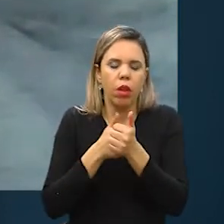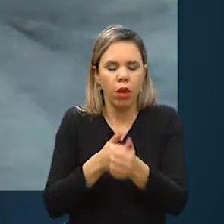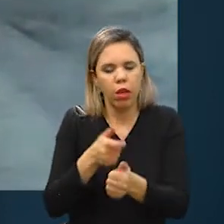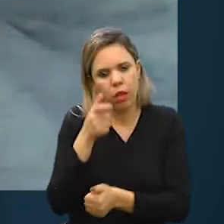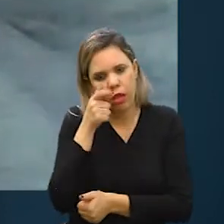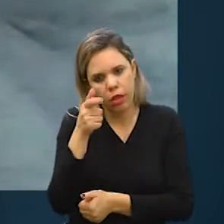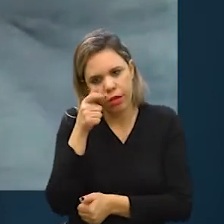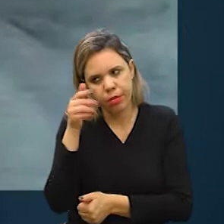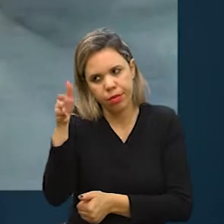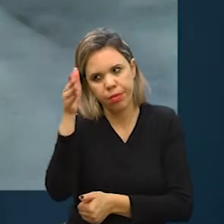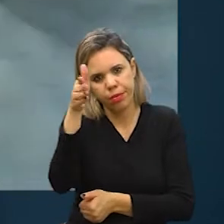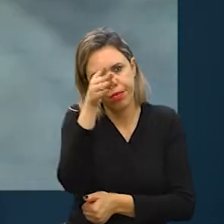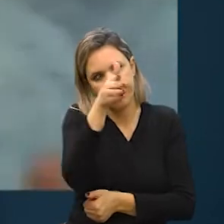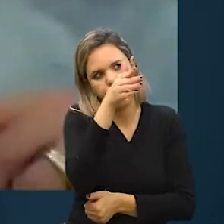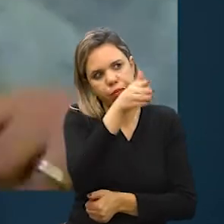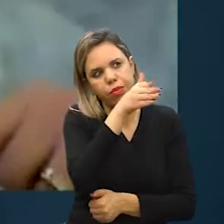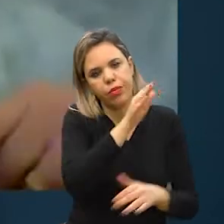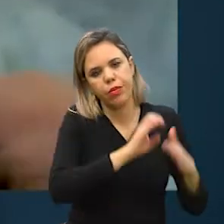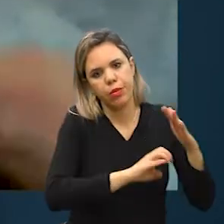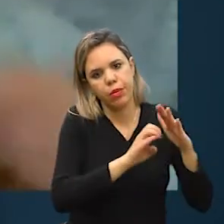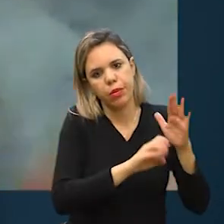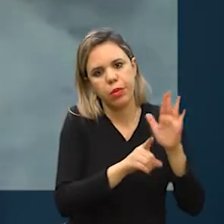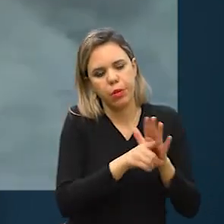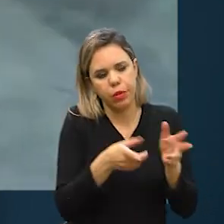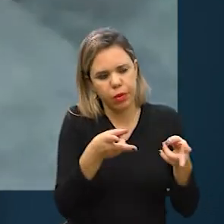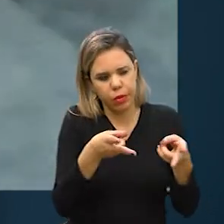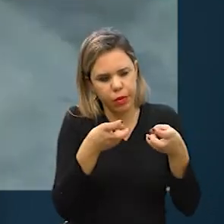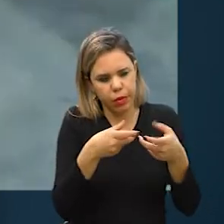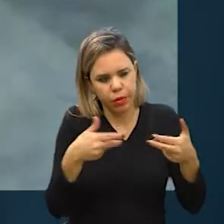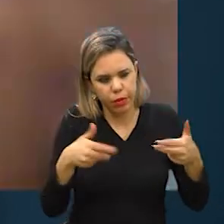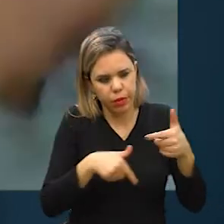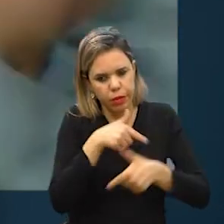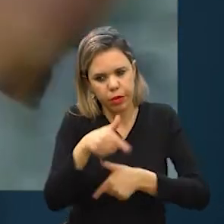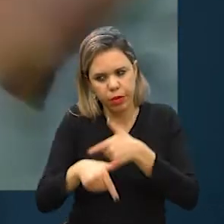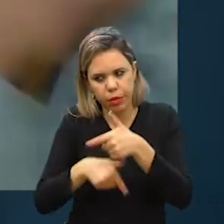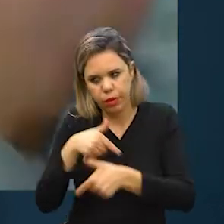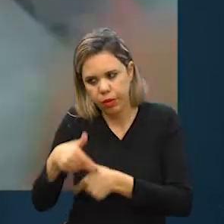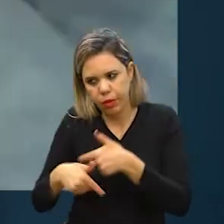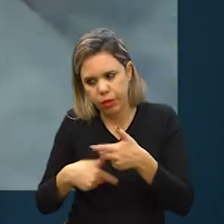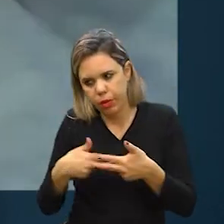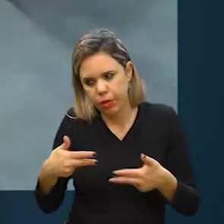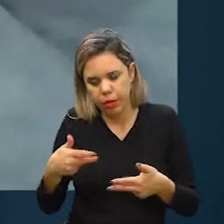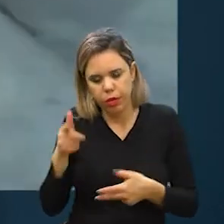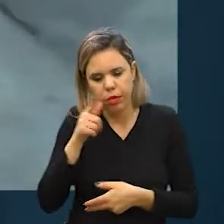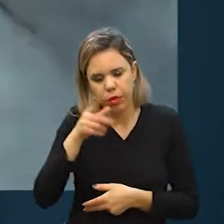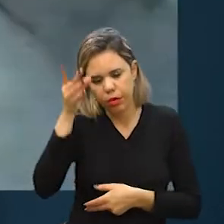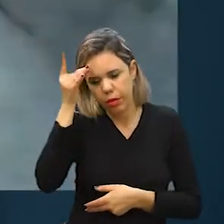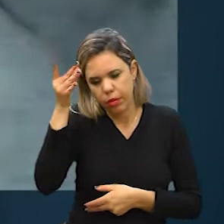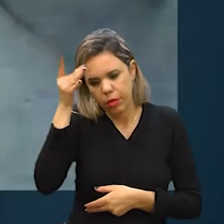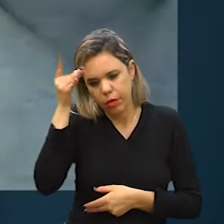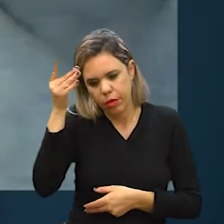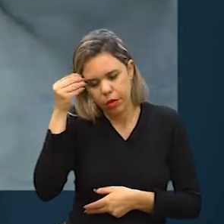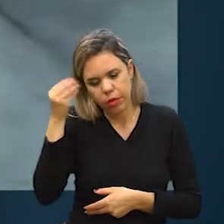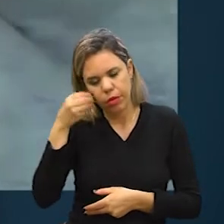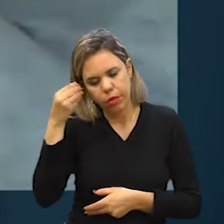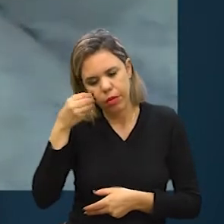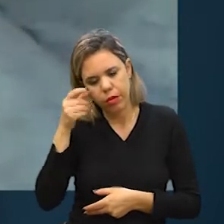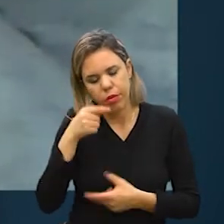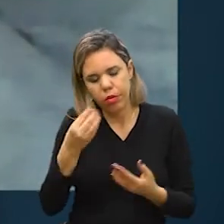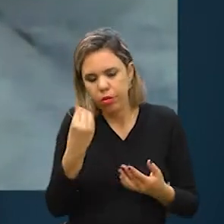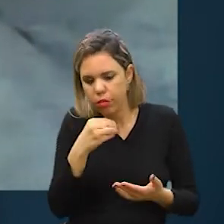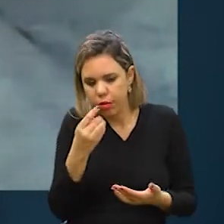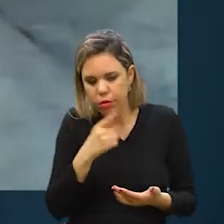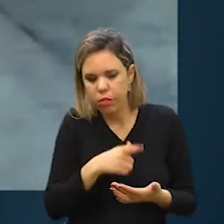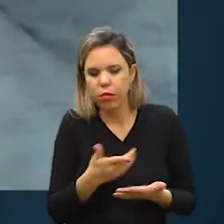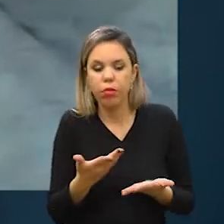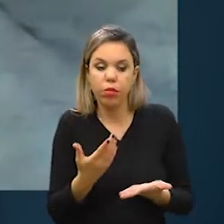muito de perto, ele ia comigo nas franquias, ele via todo o trabalho que eu tinha em conquistar aquele franqueado,